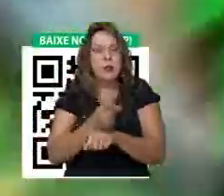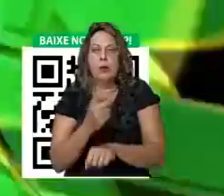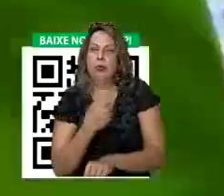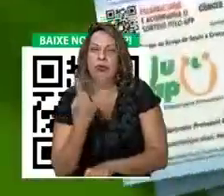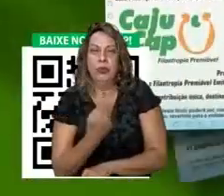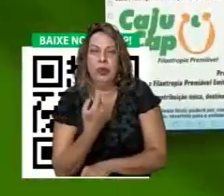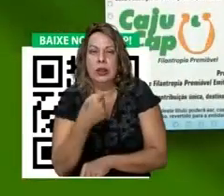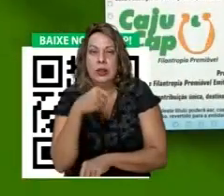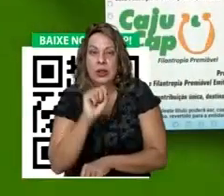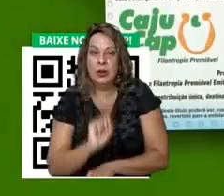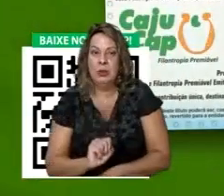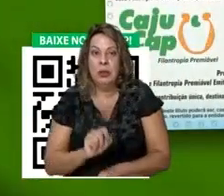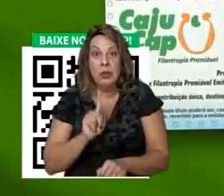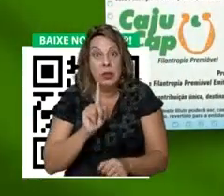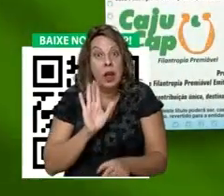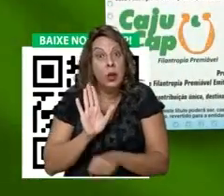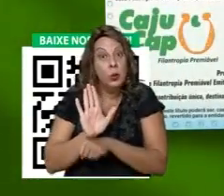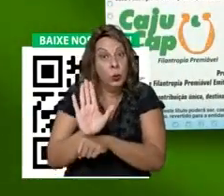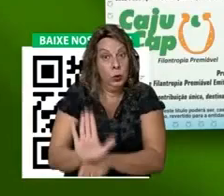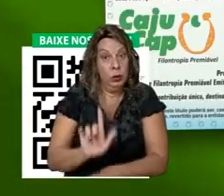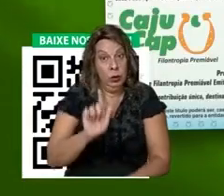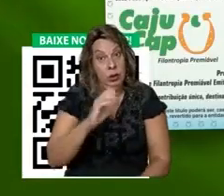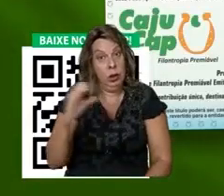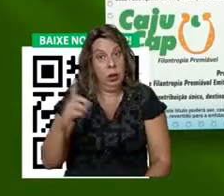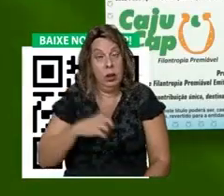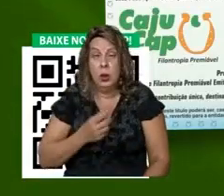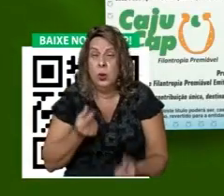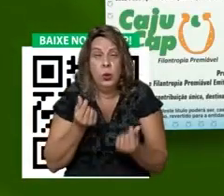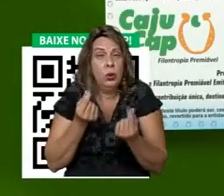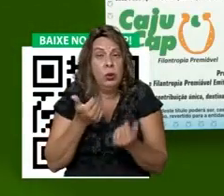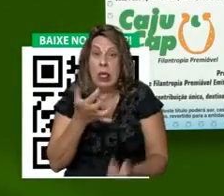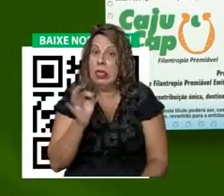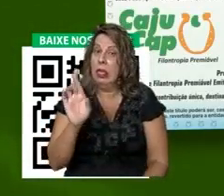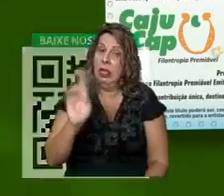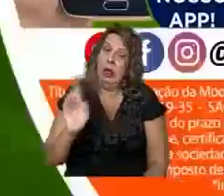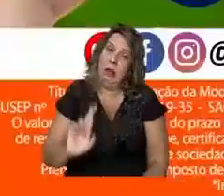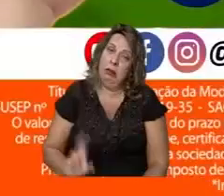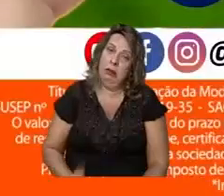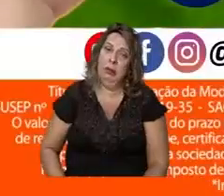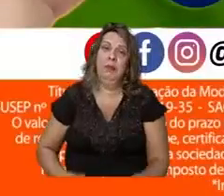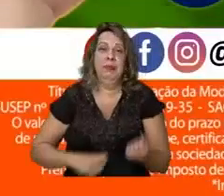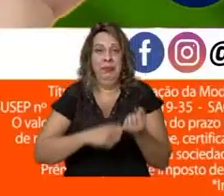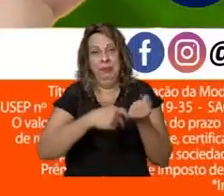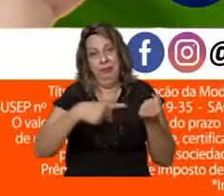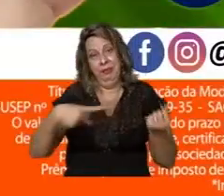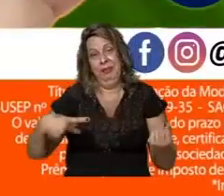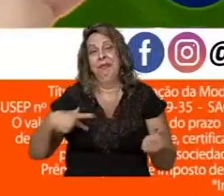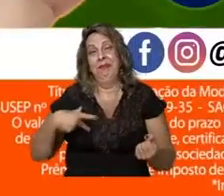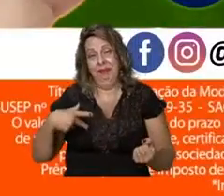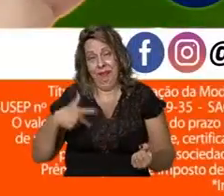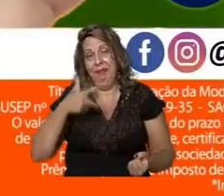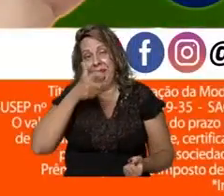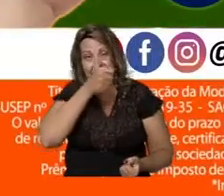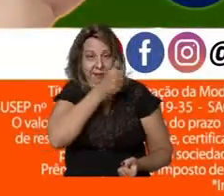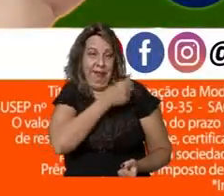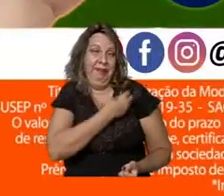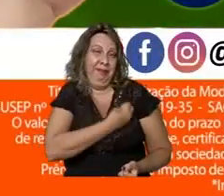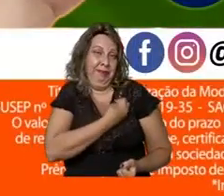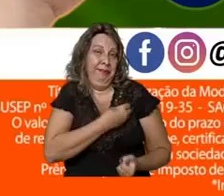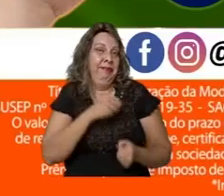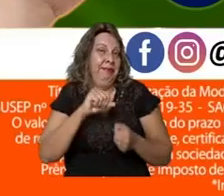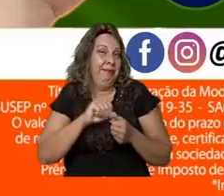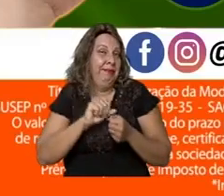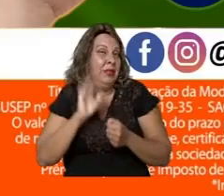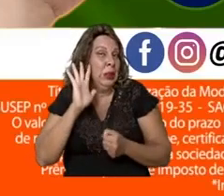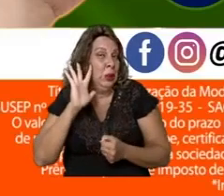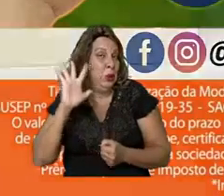Giro Sergipe. Você ajuda o GAC e concorre a tudo isso por apenas R$10. Caju Cap, salvando vidas e realizando